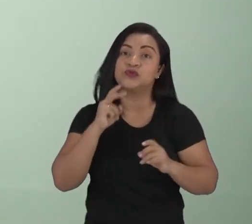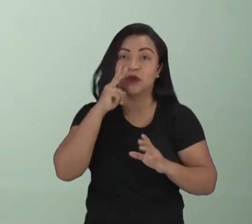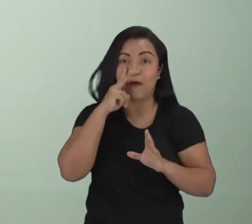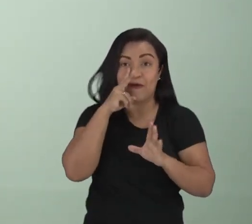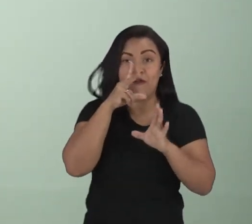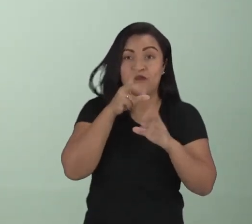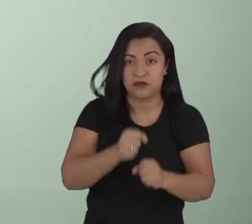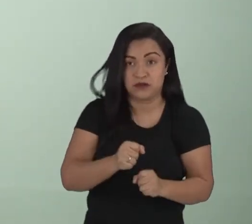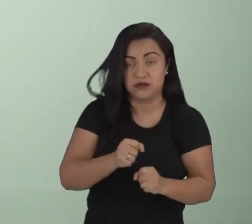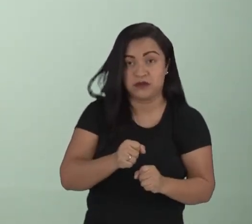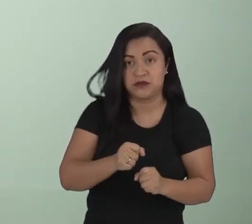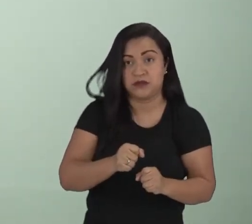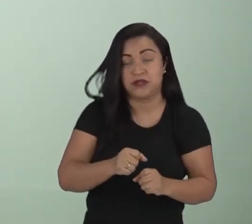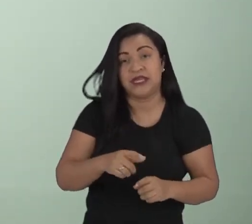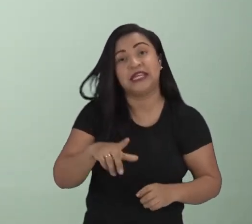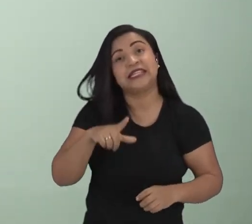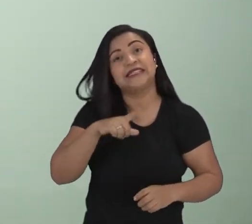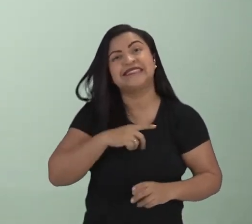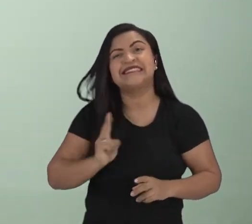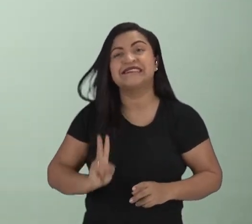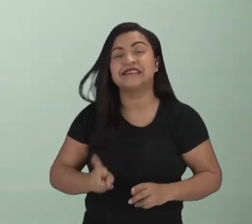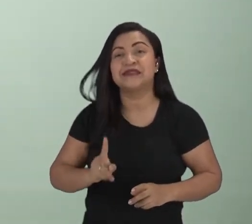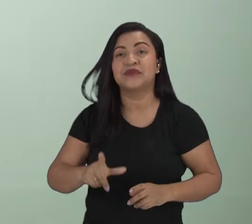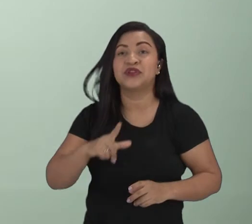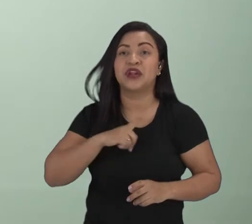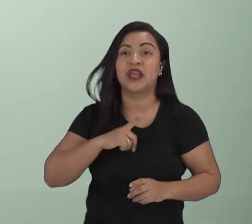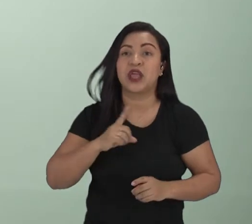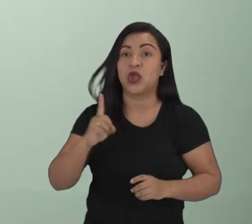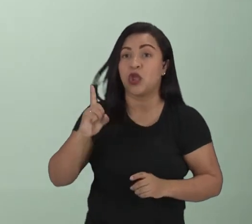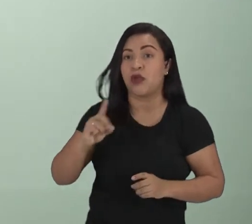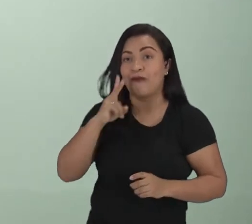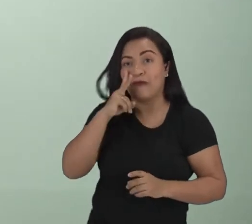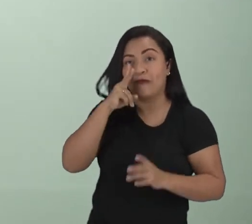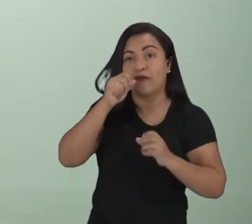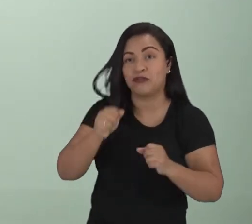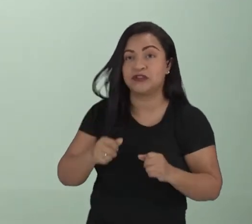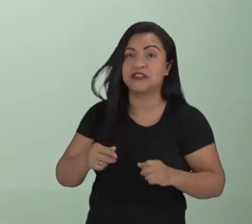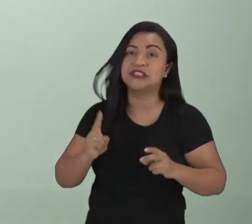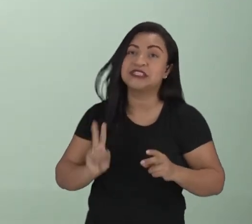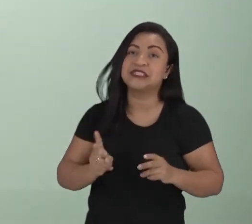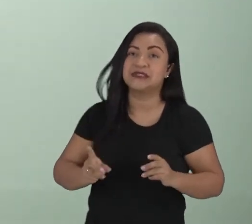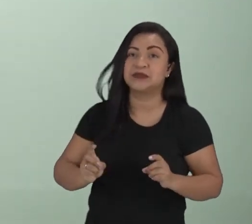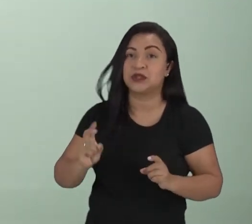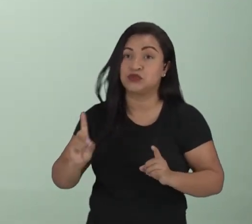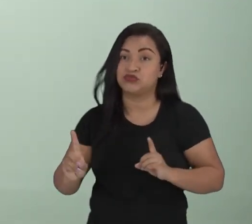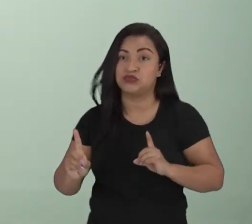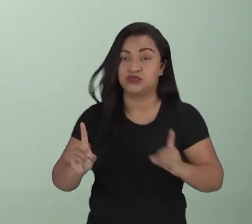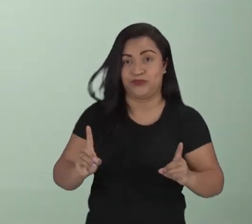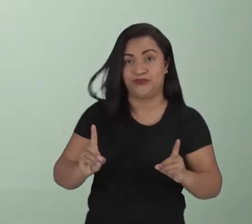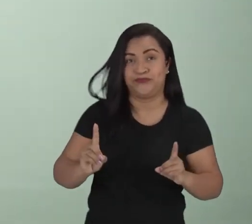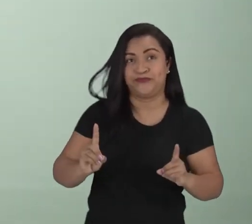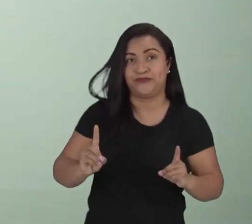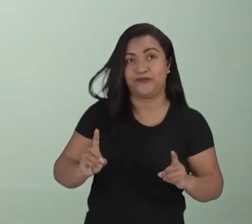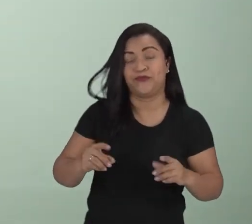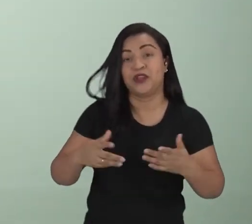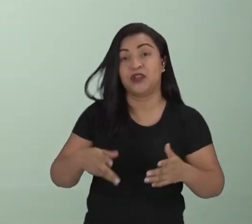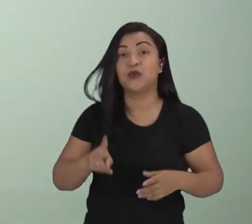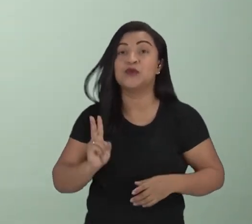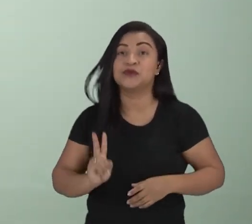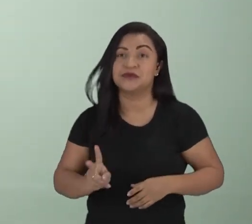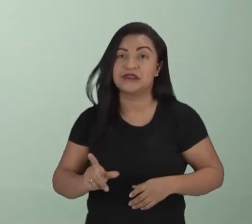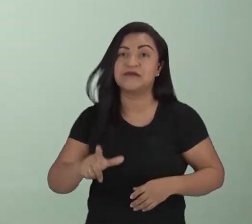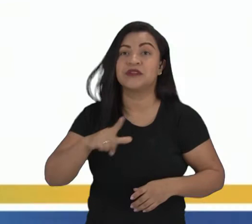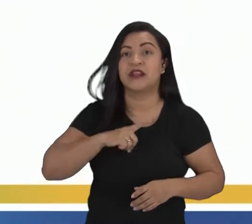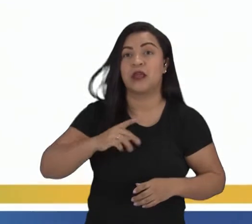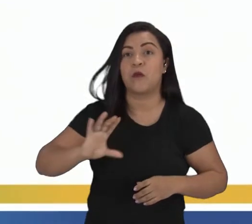força existe sempre um par. Então, esse par é justamente a questão da ação e reação. Então, acompanhe a